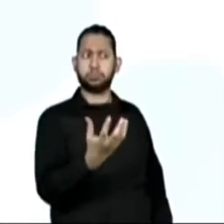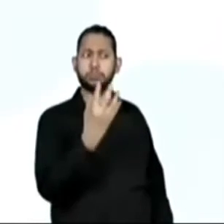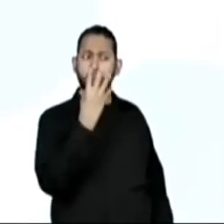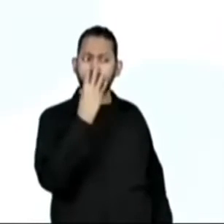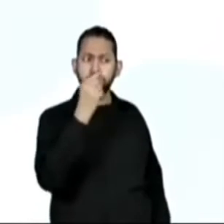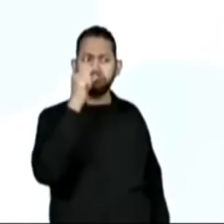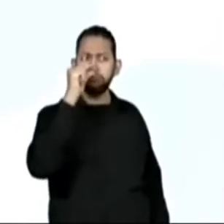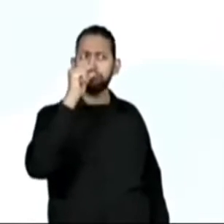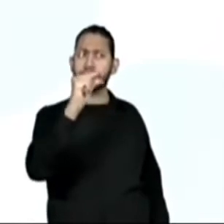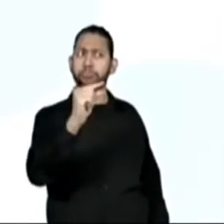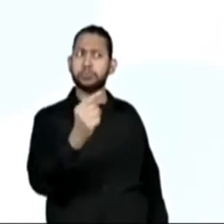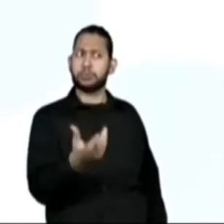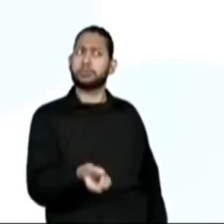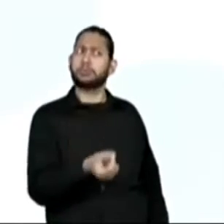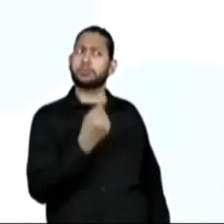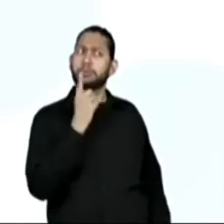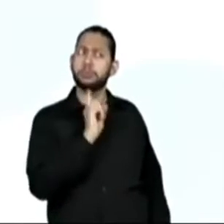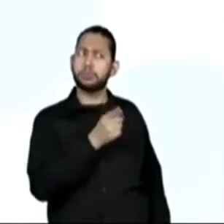final.